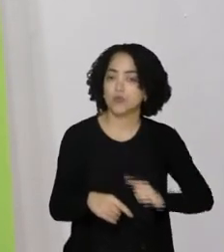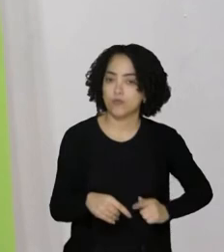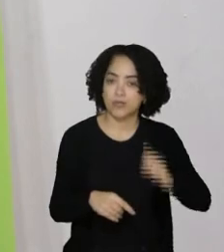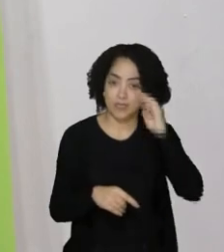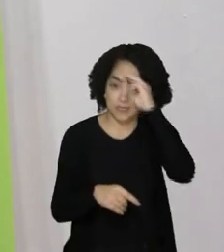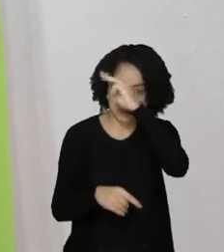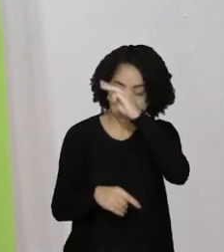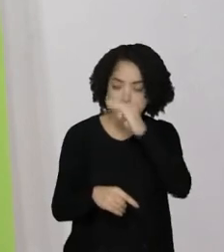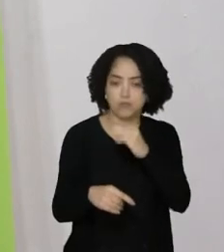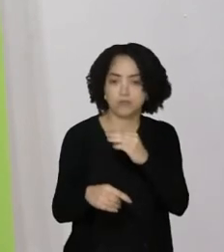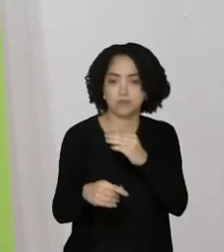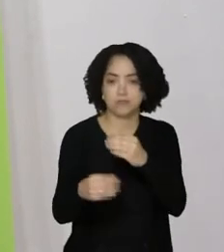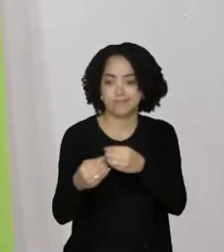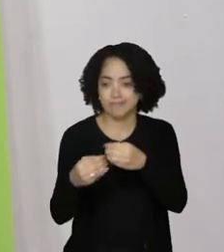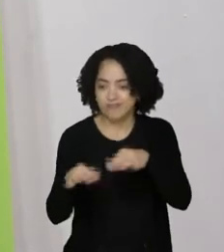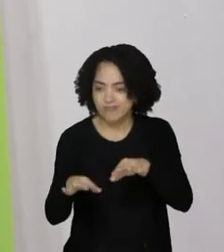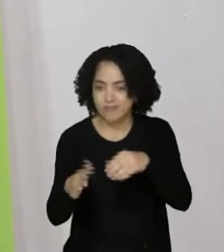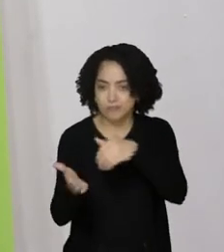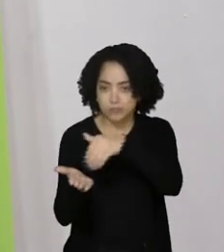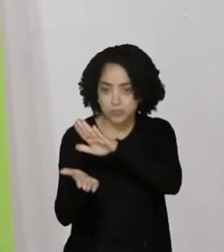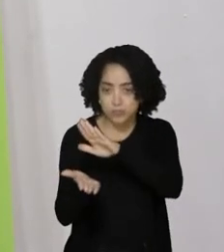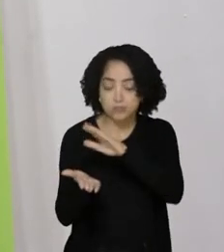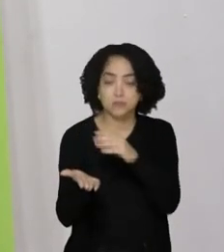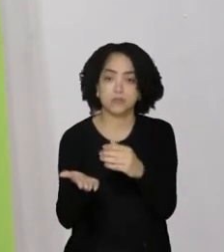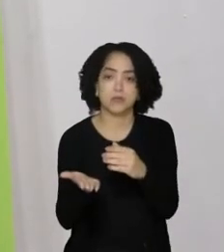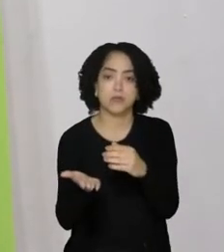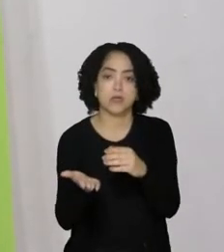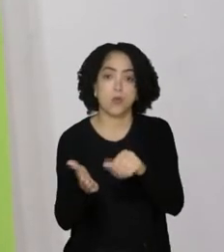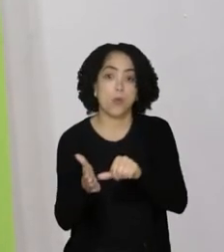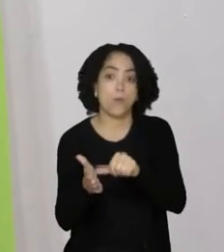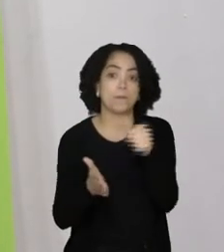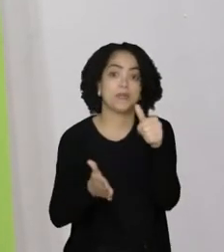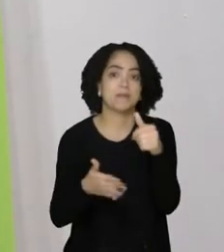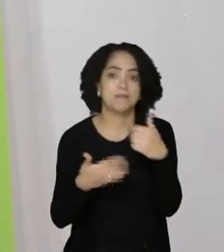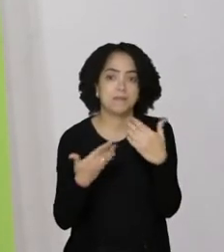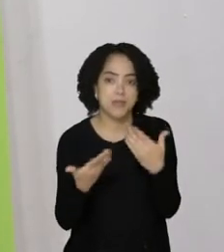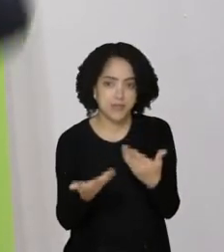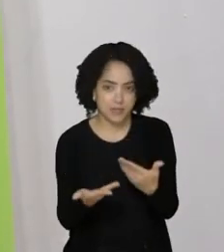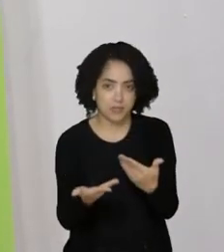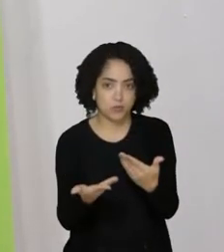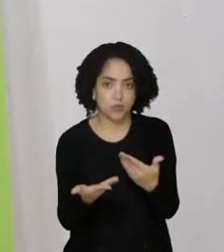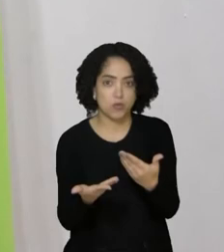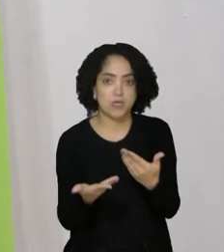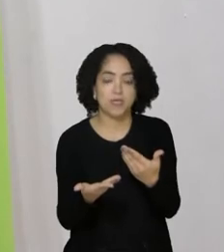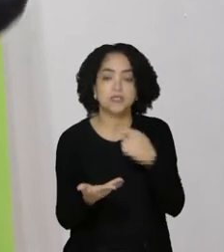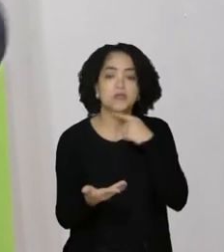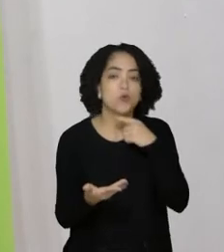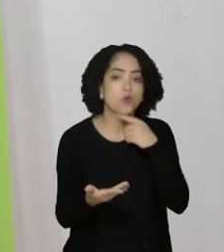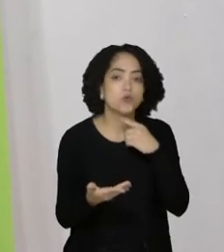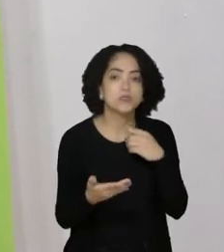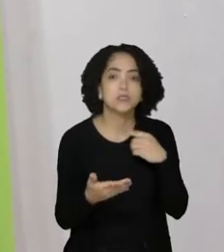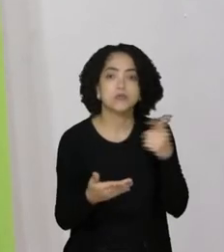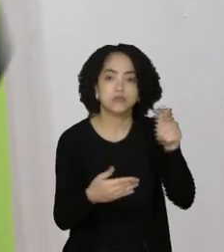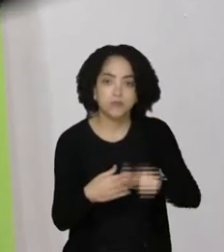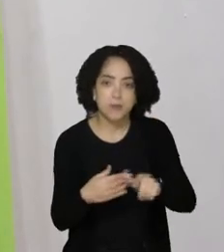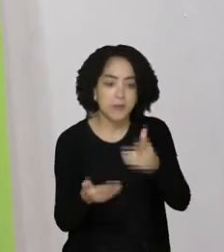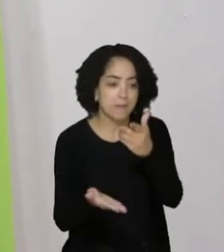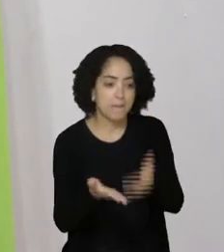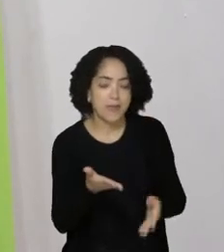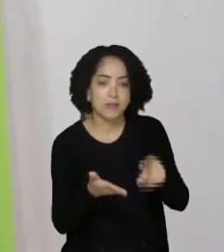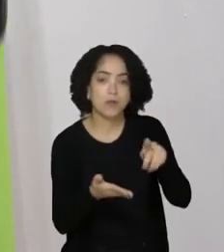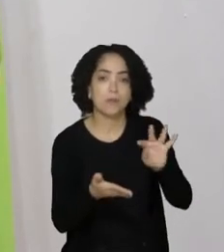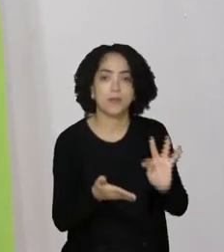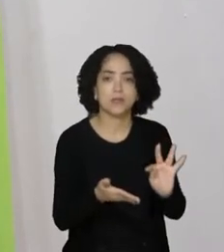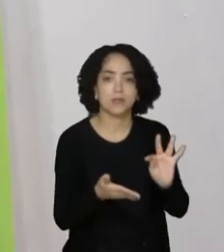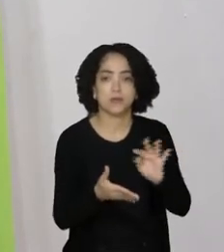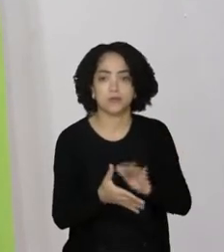chutado nas urnas o primeiro governador da história a não ir para o segundo turno e ainda perder para o PT que nunca teve